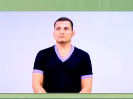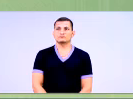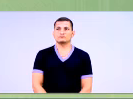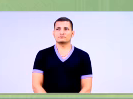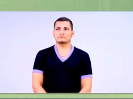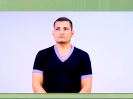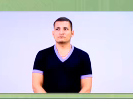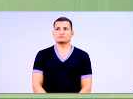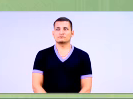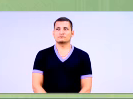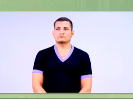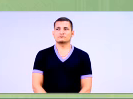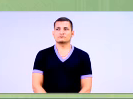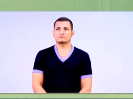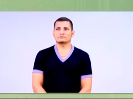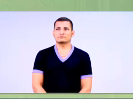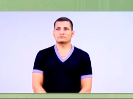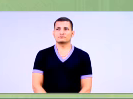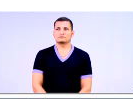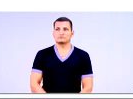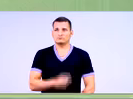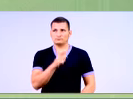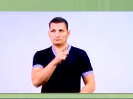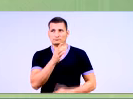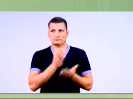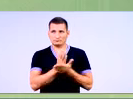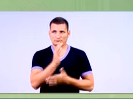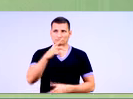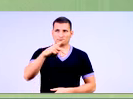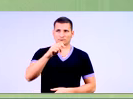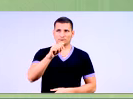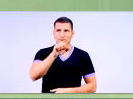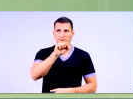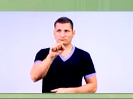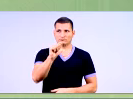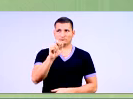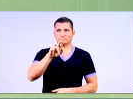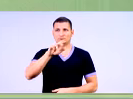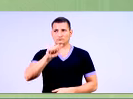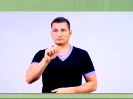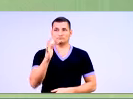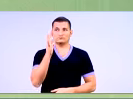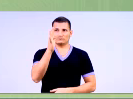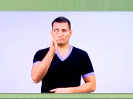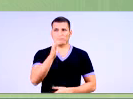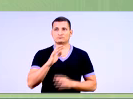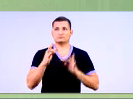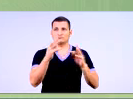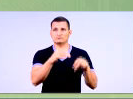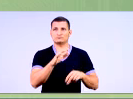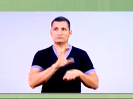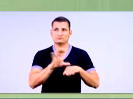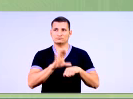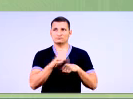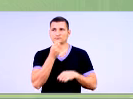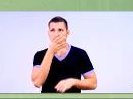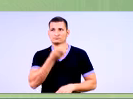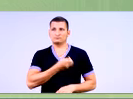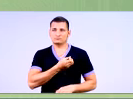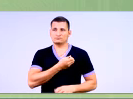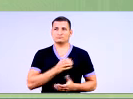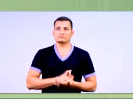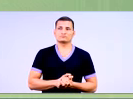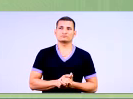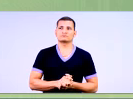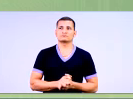Você passará em todos os cursos com boas notas. Professora Leide, não sei se já tem alguma pergunta,